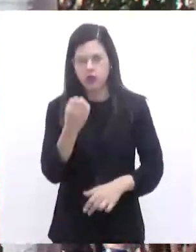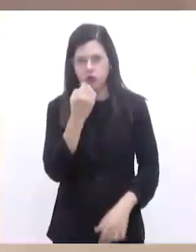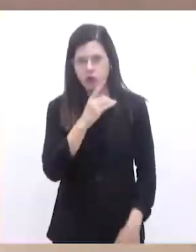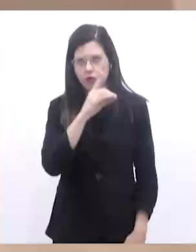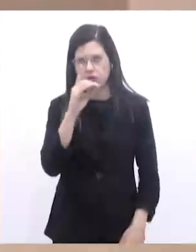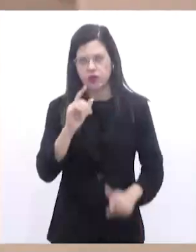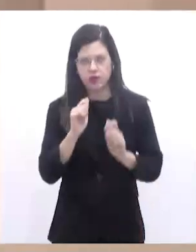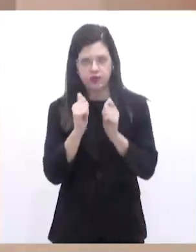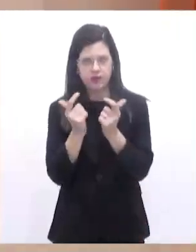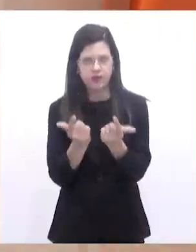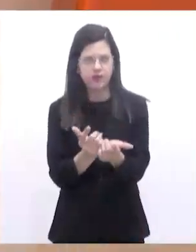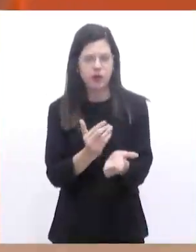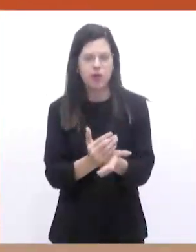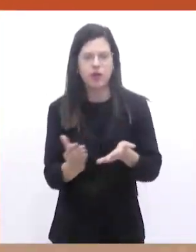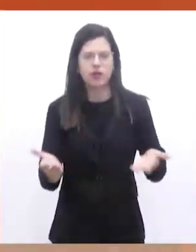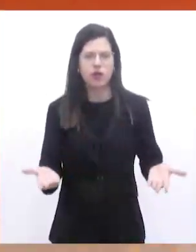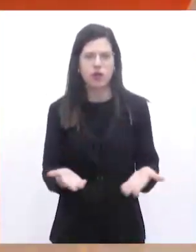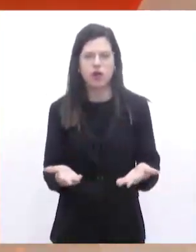agora.